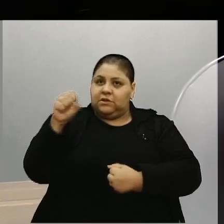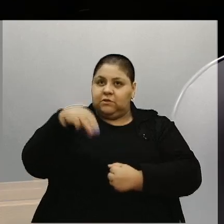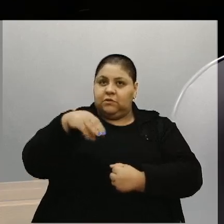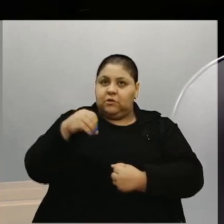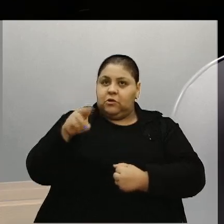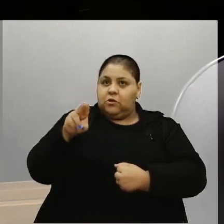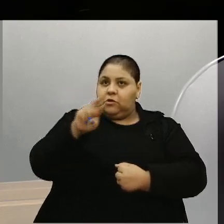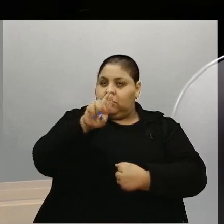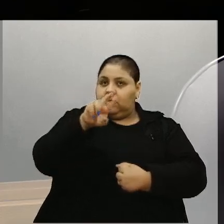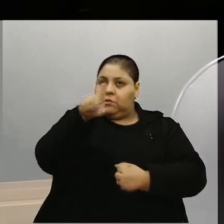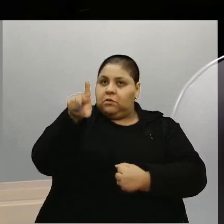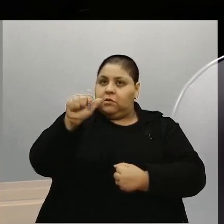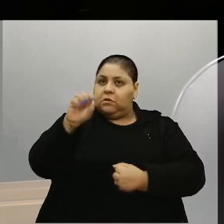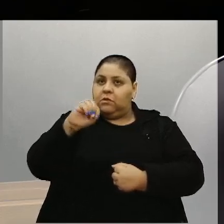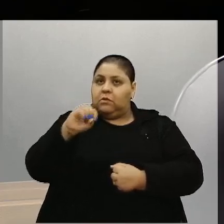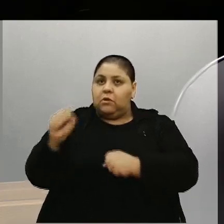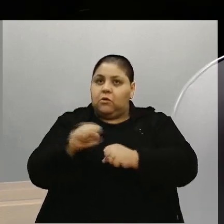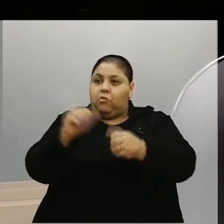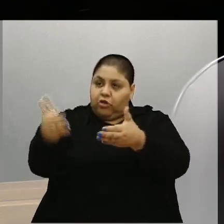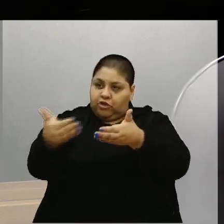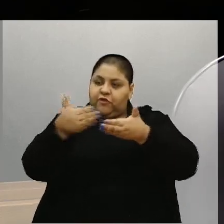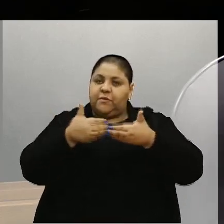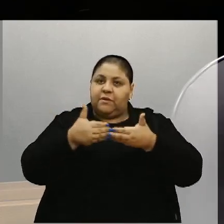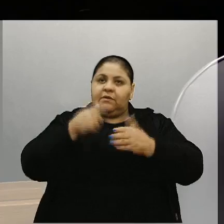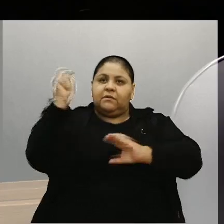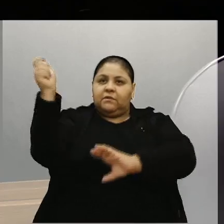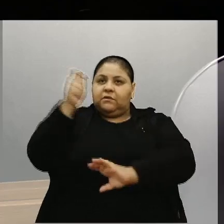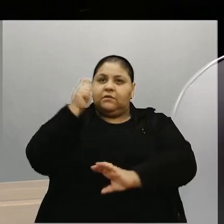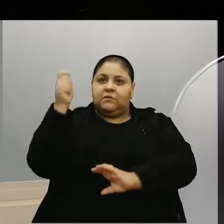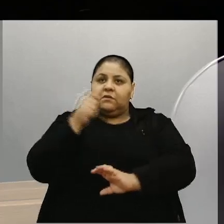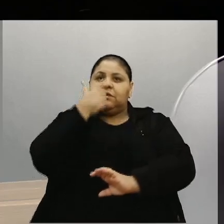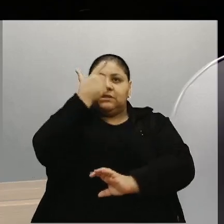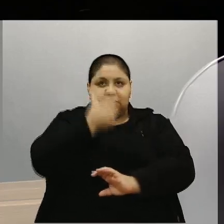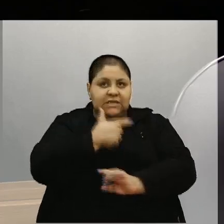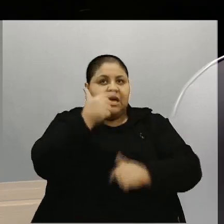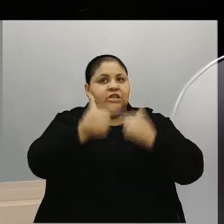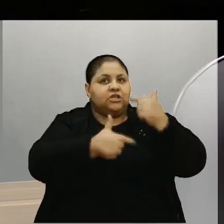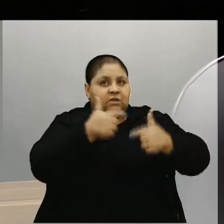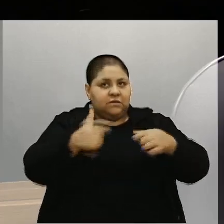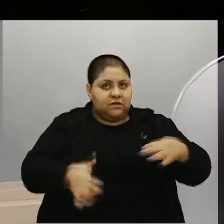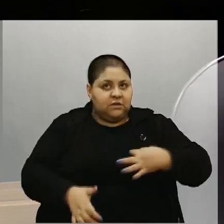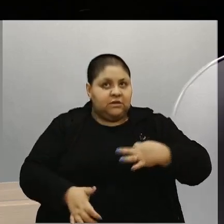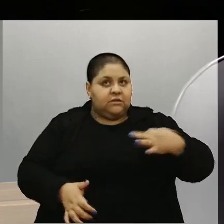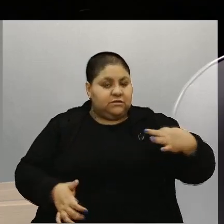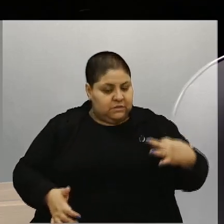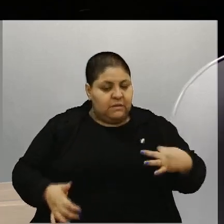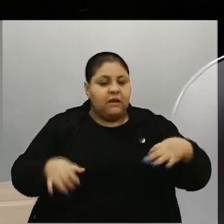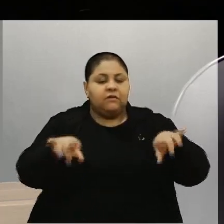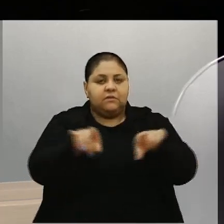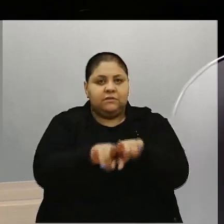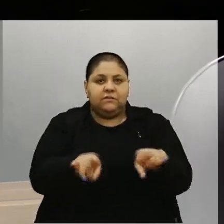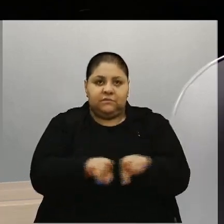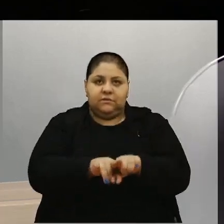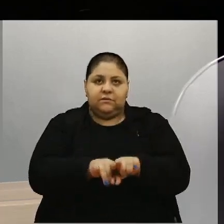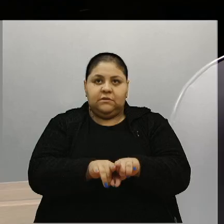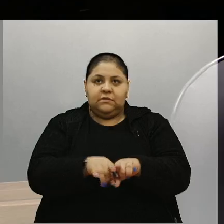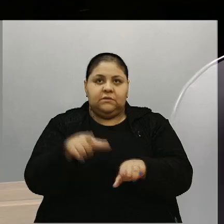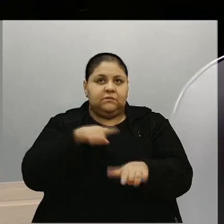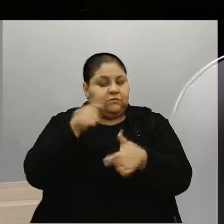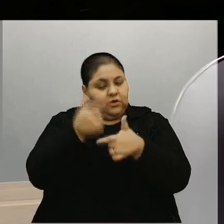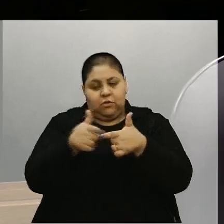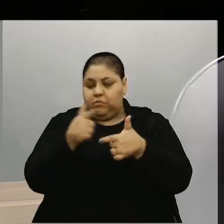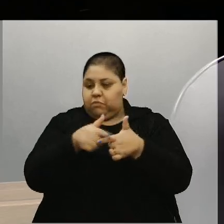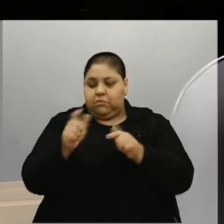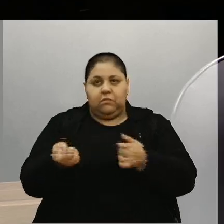quiser, pode vir para cá, para o Rio Grande do Sul, que se acha trabalho voluntário também para ele. Não tem problema, ele